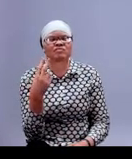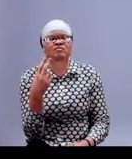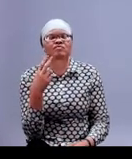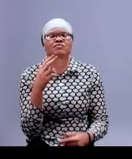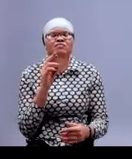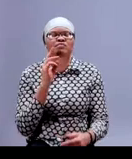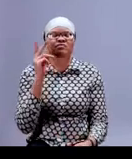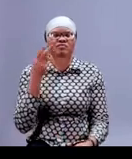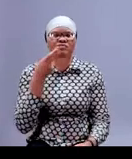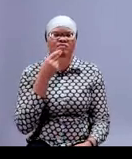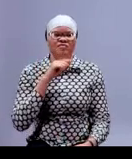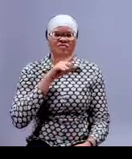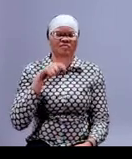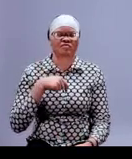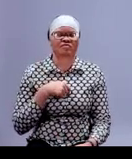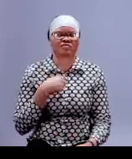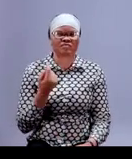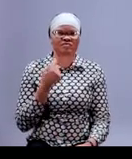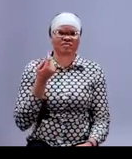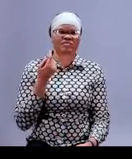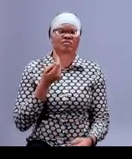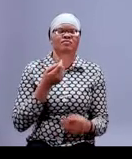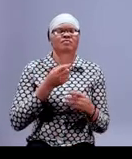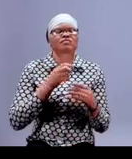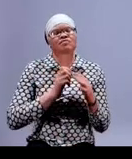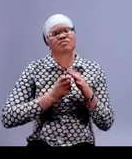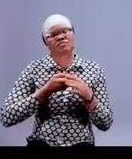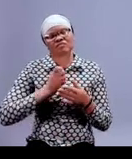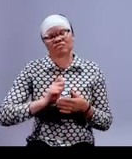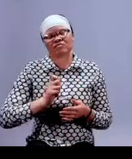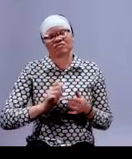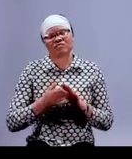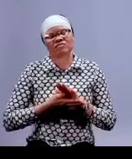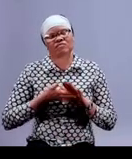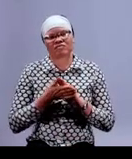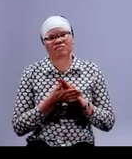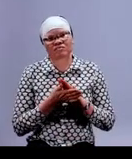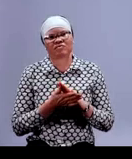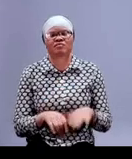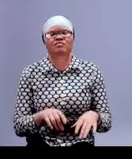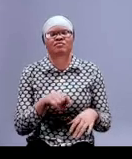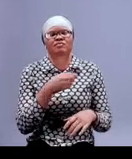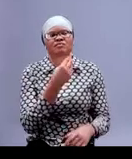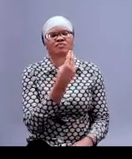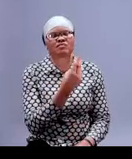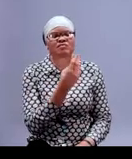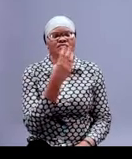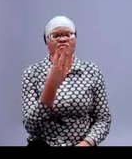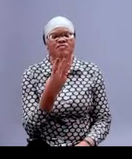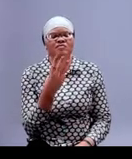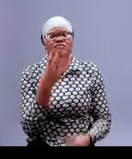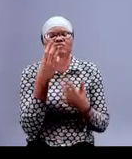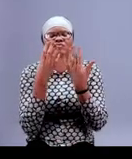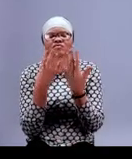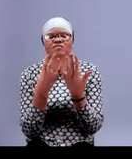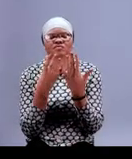2 nossa resposta cada escola primária recebeu 200